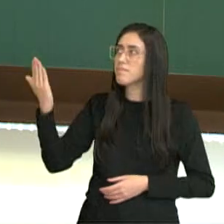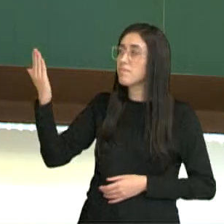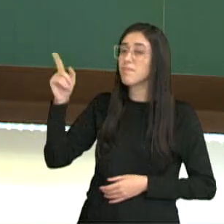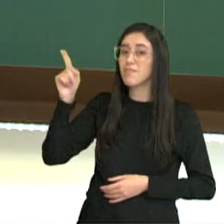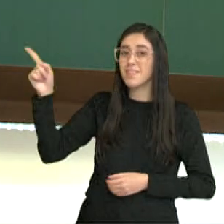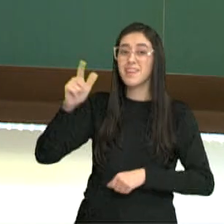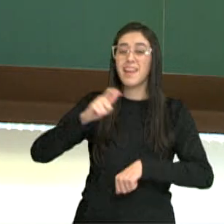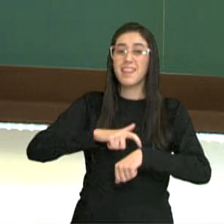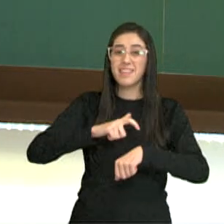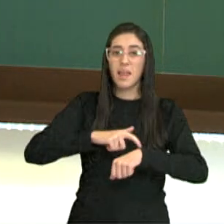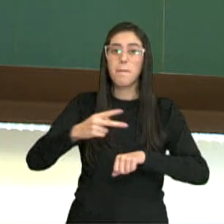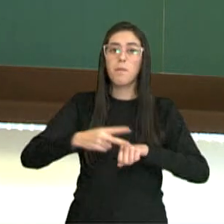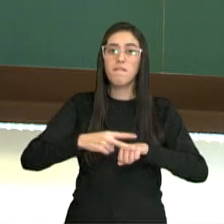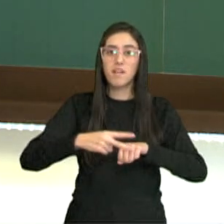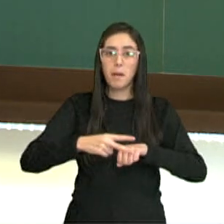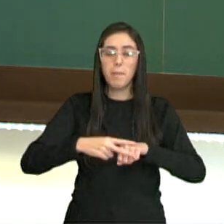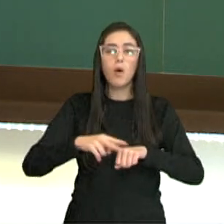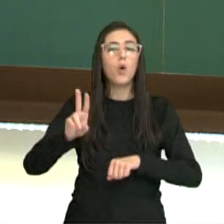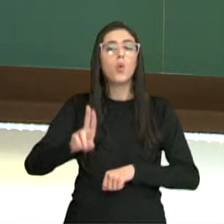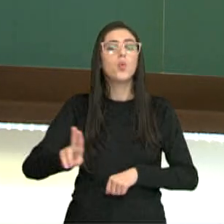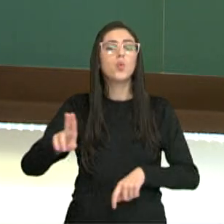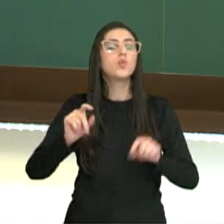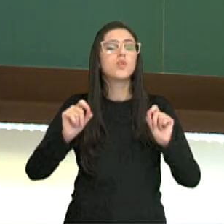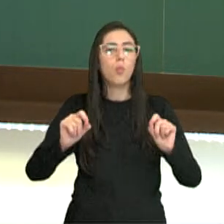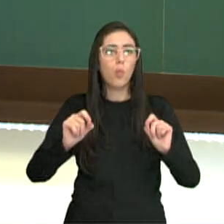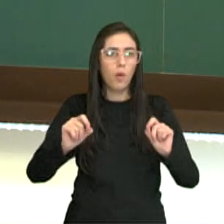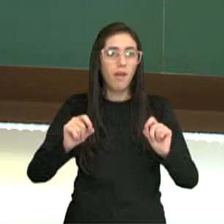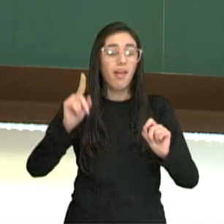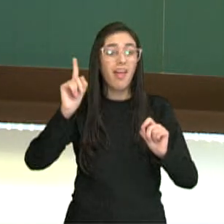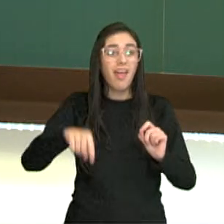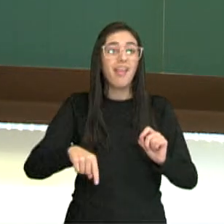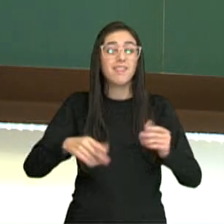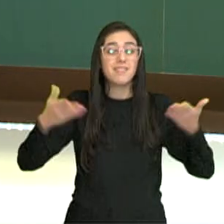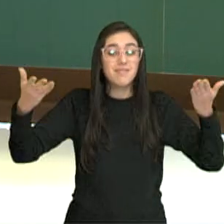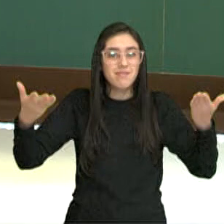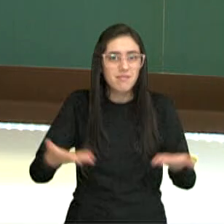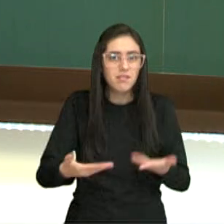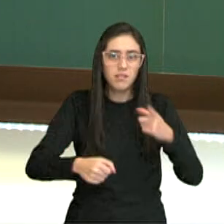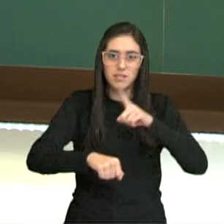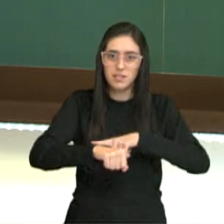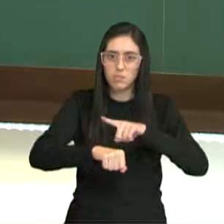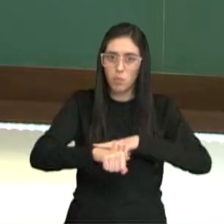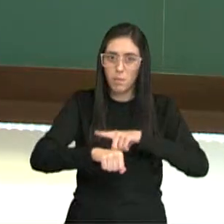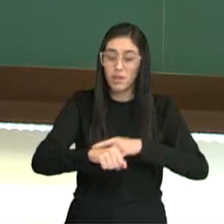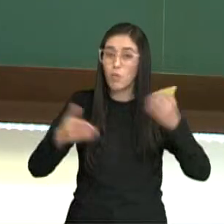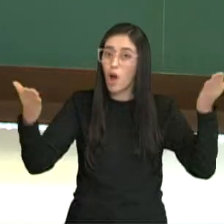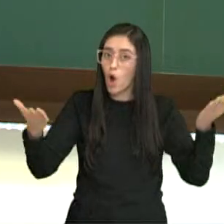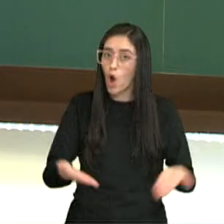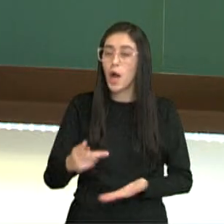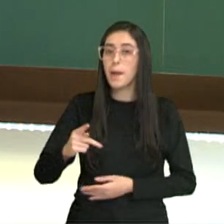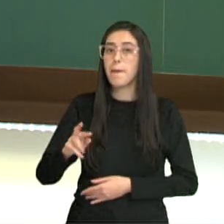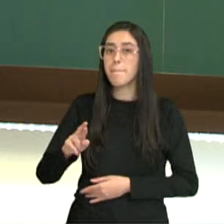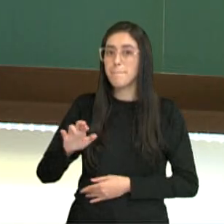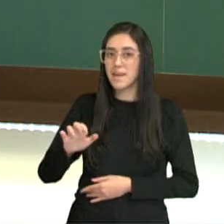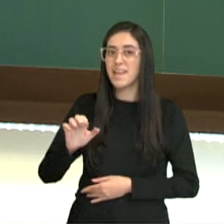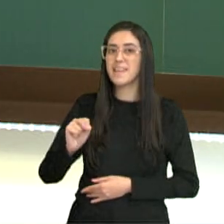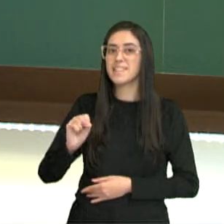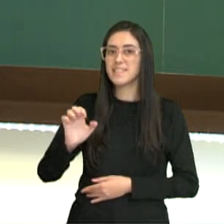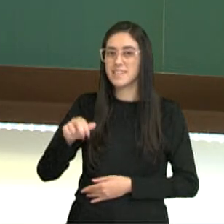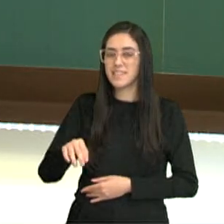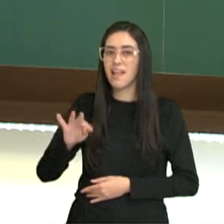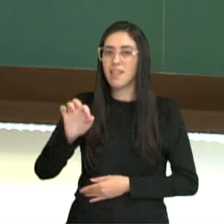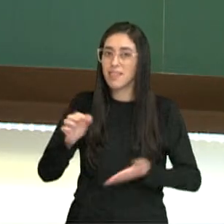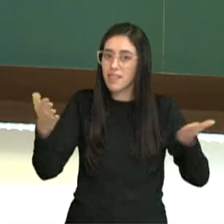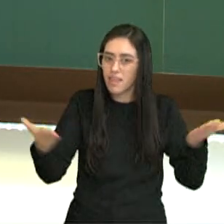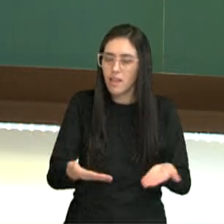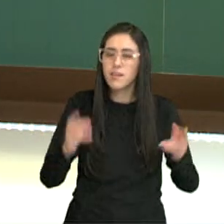foi usado no título para mostrar que neste momento presente, agora, tudo está sendo feito para